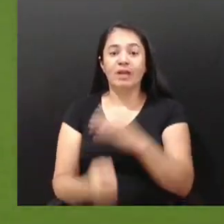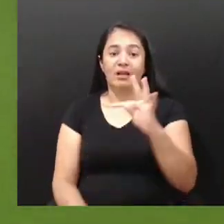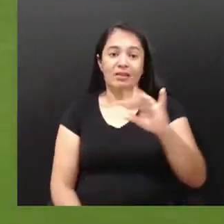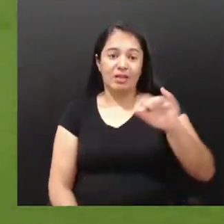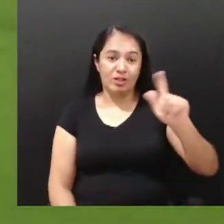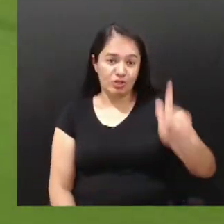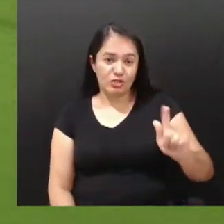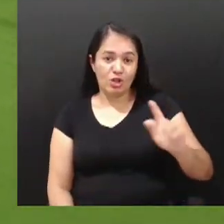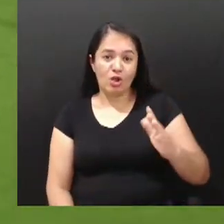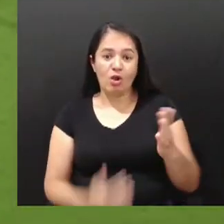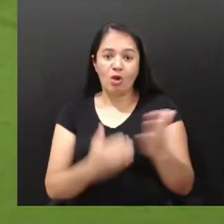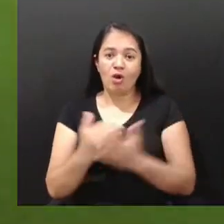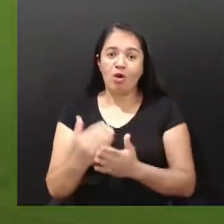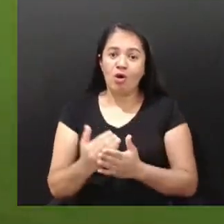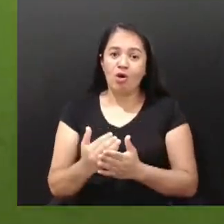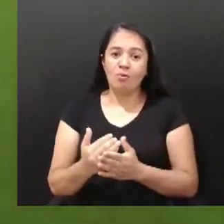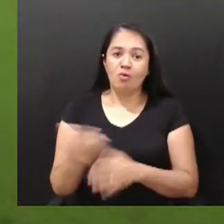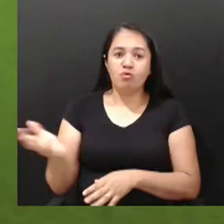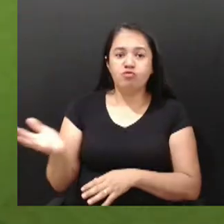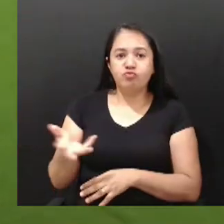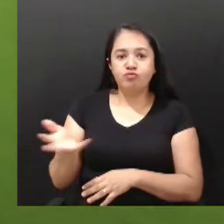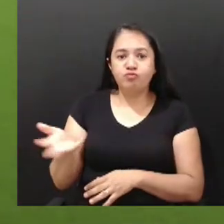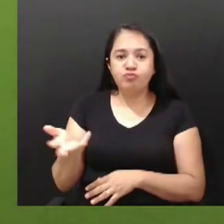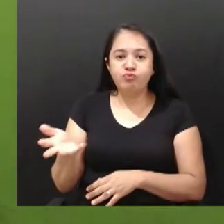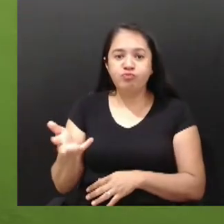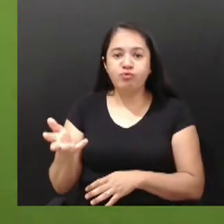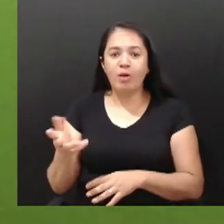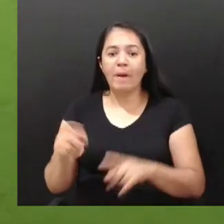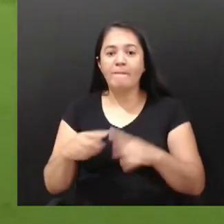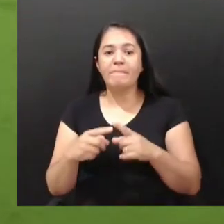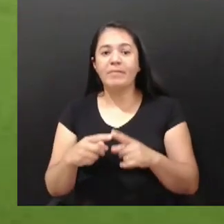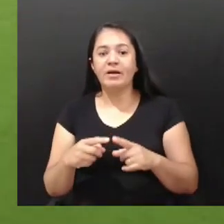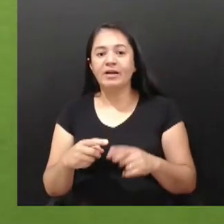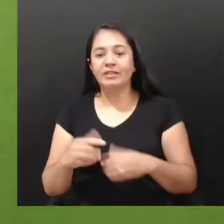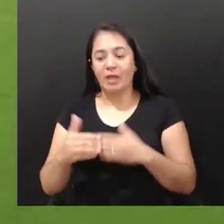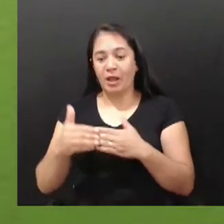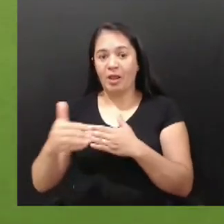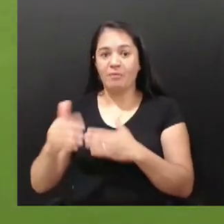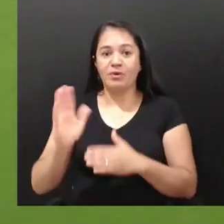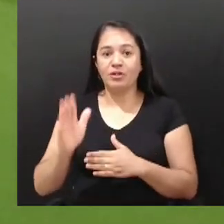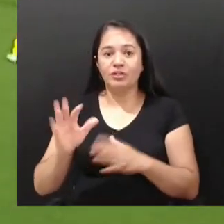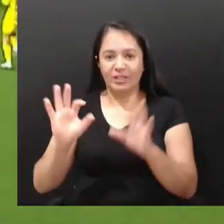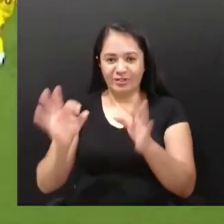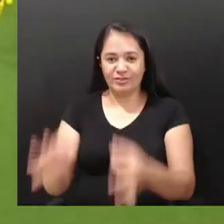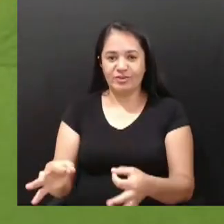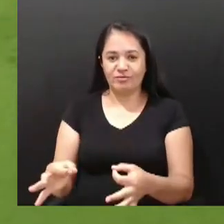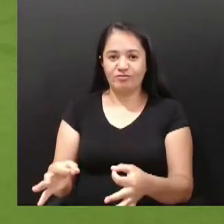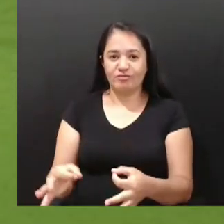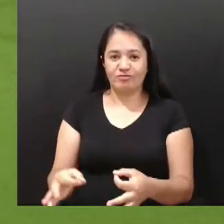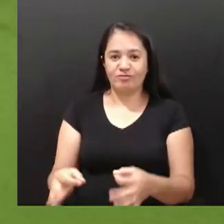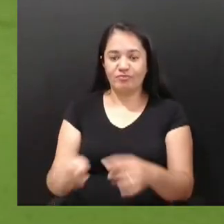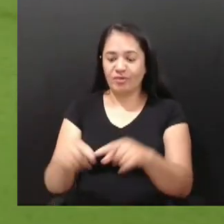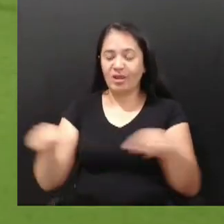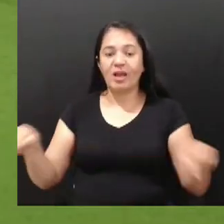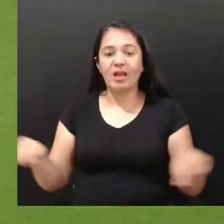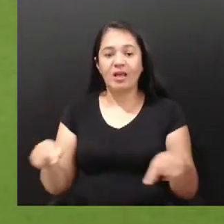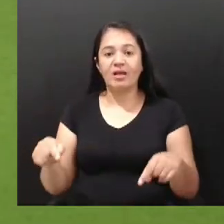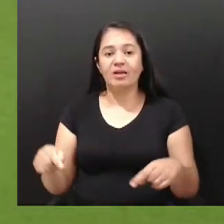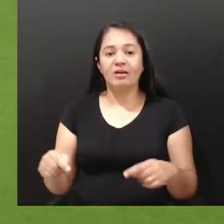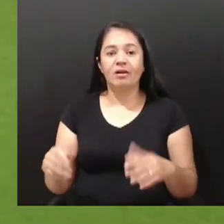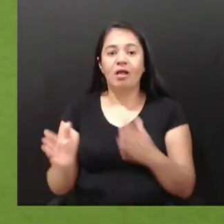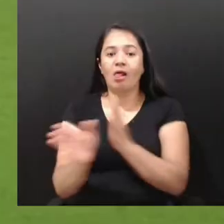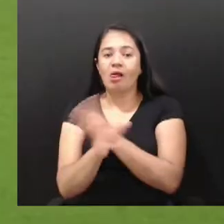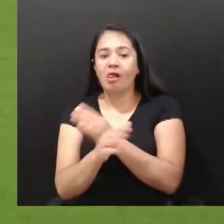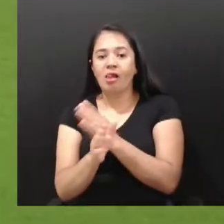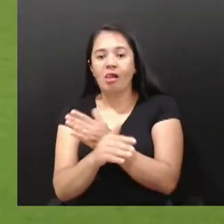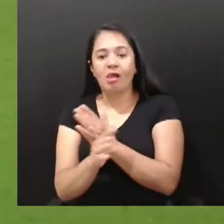calibrar a perna esquerda e no lance seguinte já deu certo. A zaga da Ponte deu bobeira, não afastou a